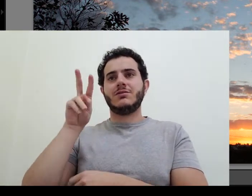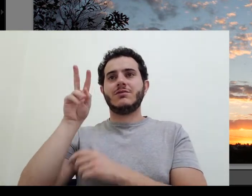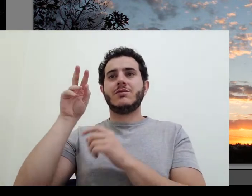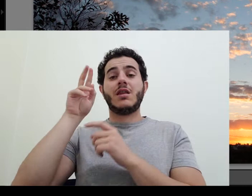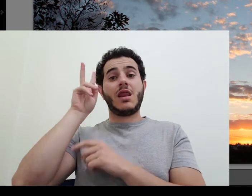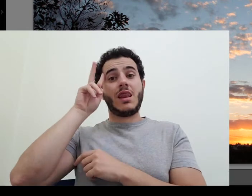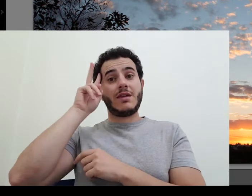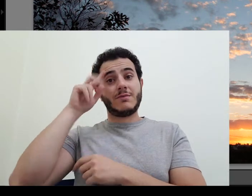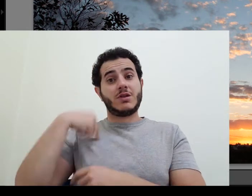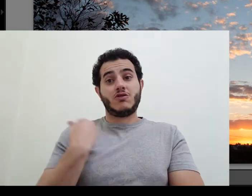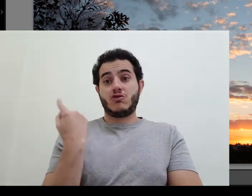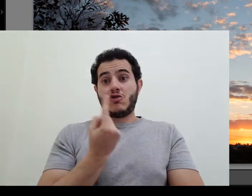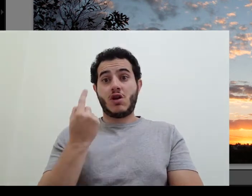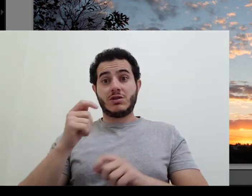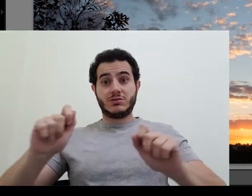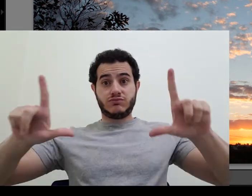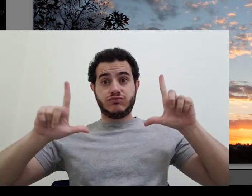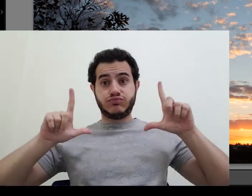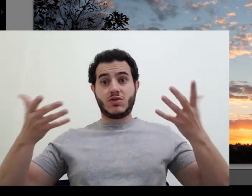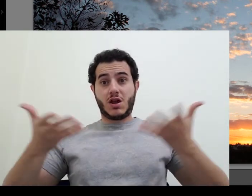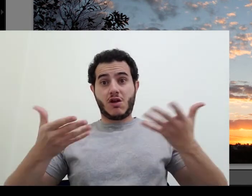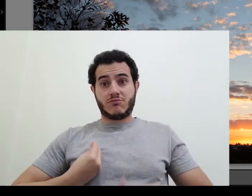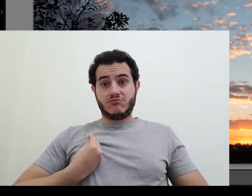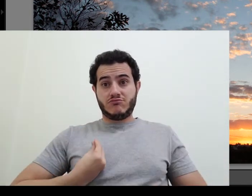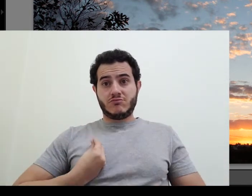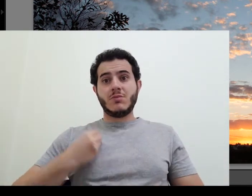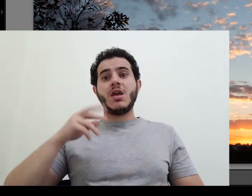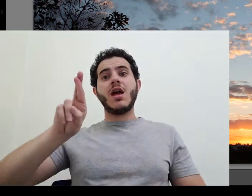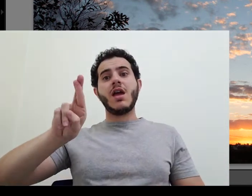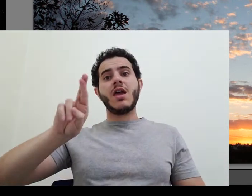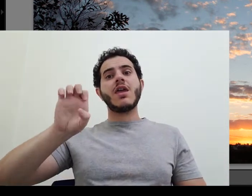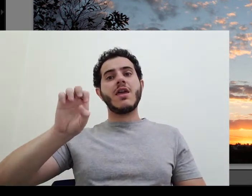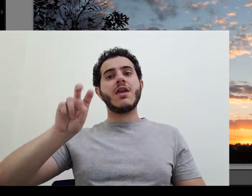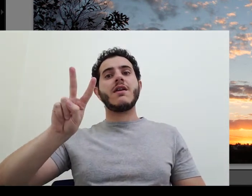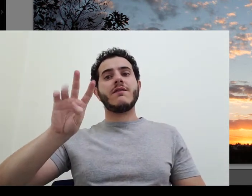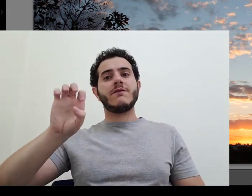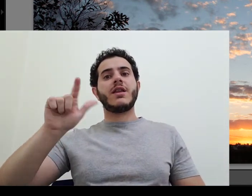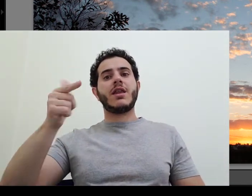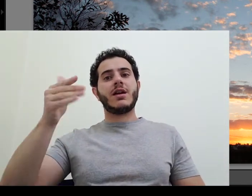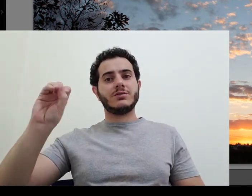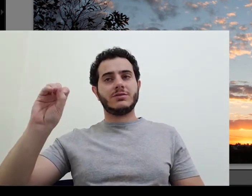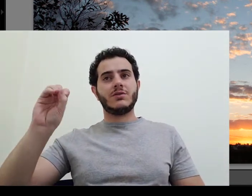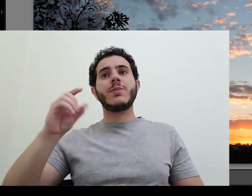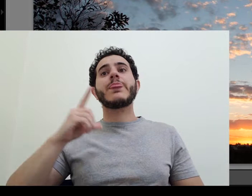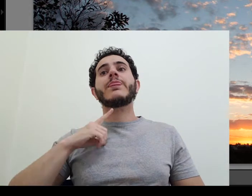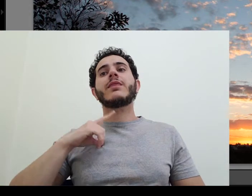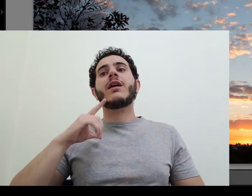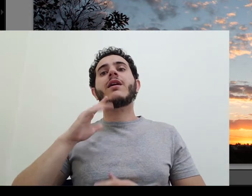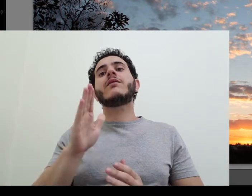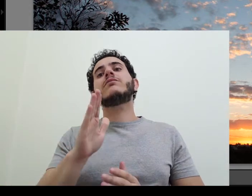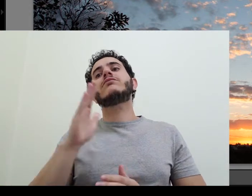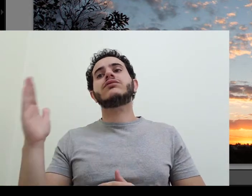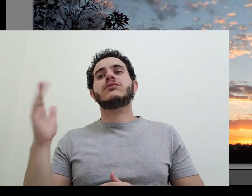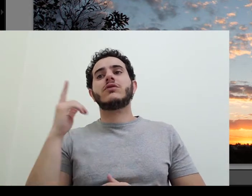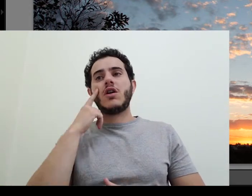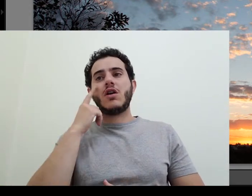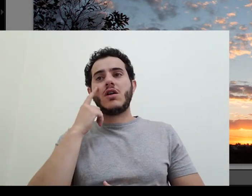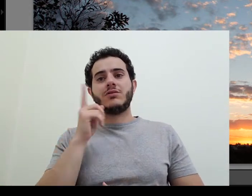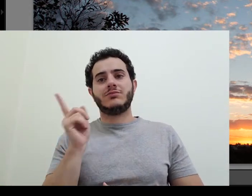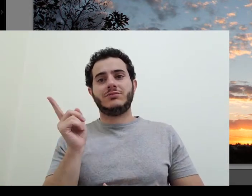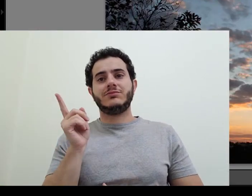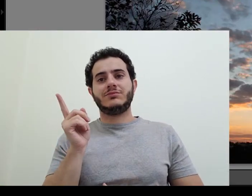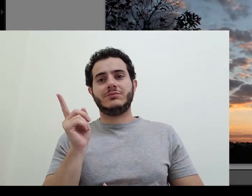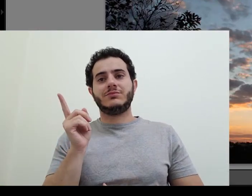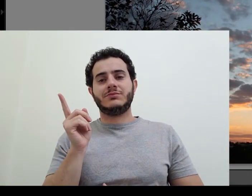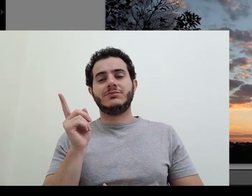revelação, só para lembrar, estou no módulo revelação. Dentro do módulo revelação, eu tenho o painel da direita. Posso abrir ou fechar,